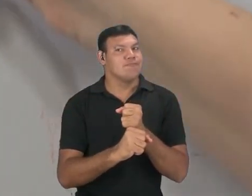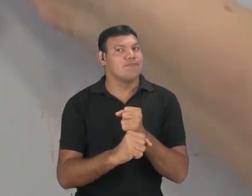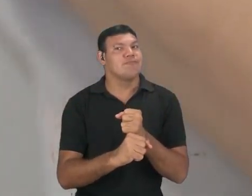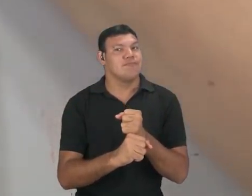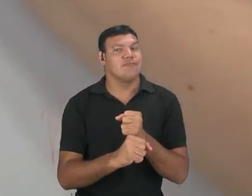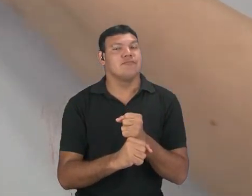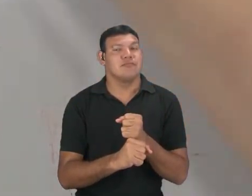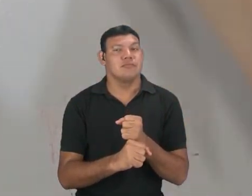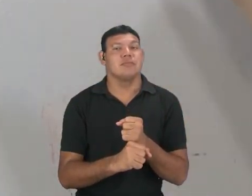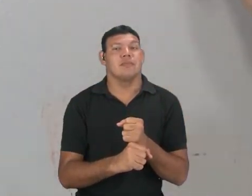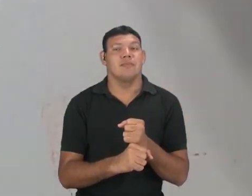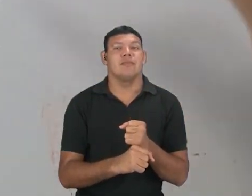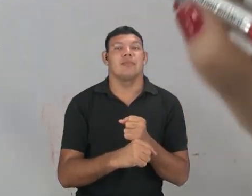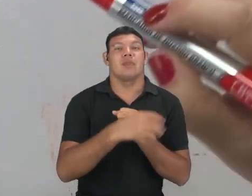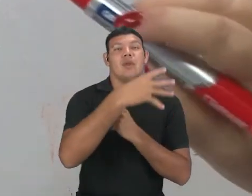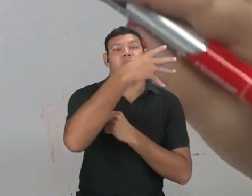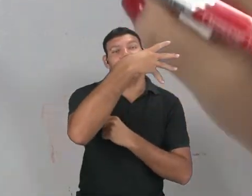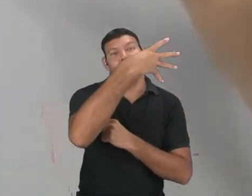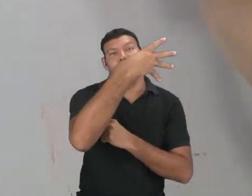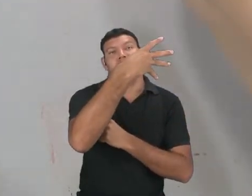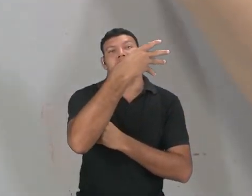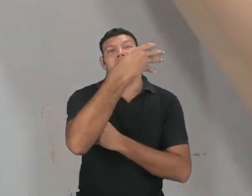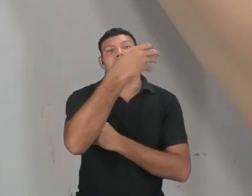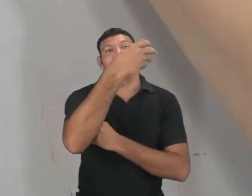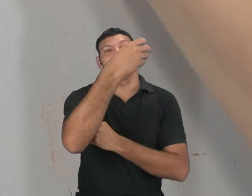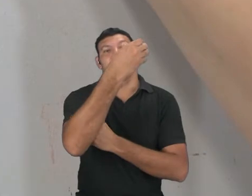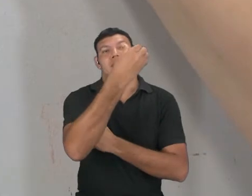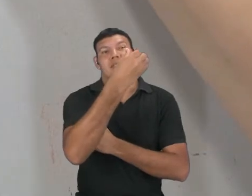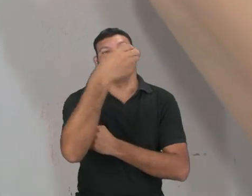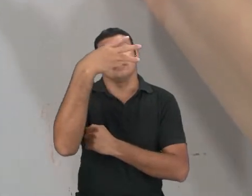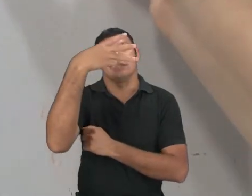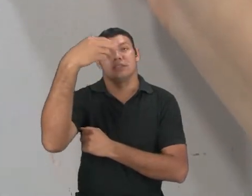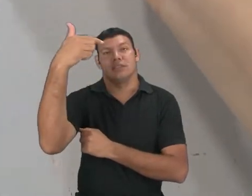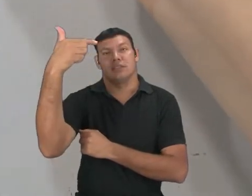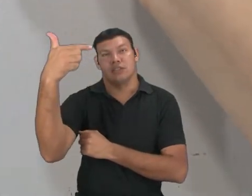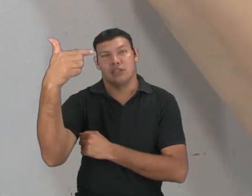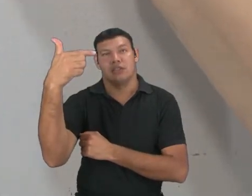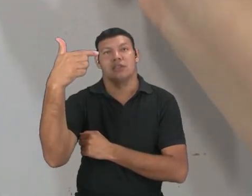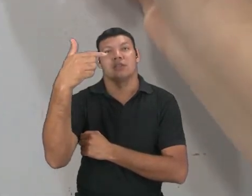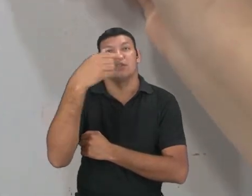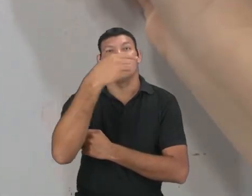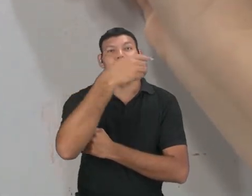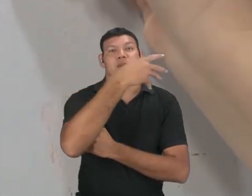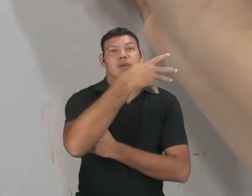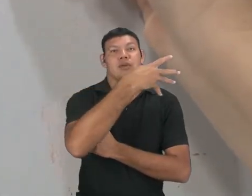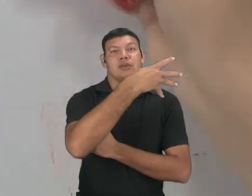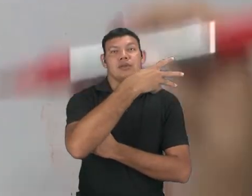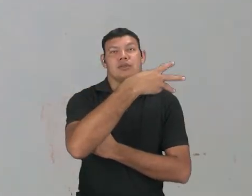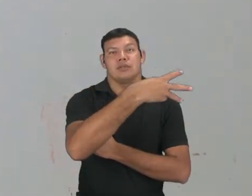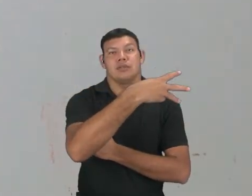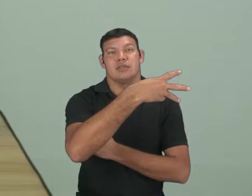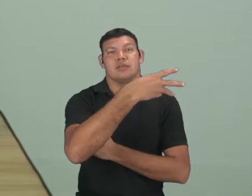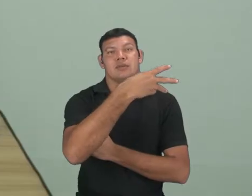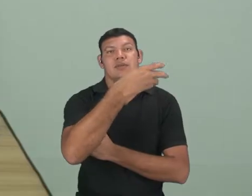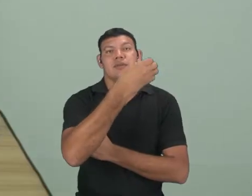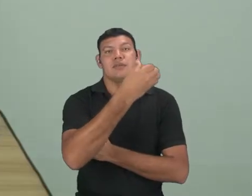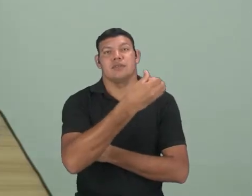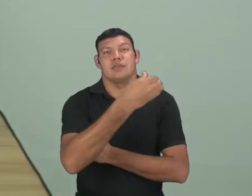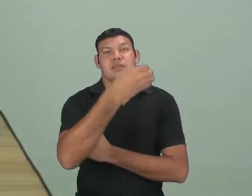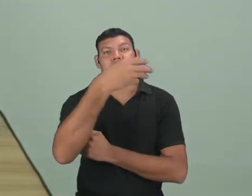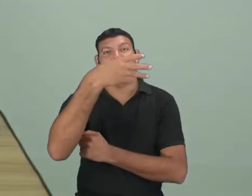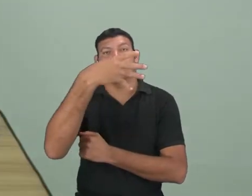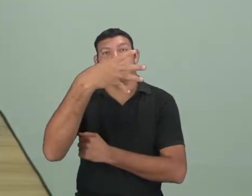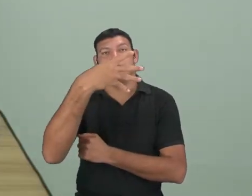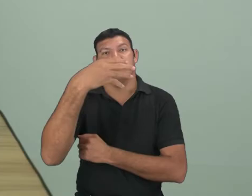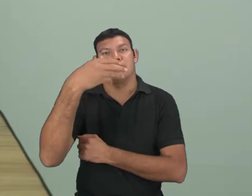sempre embaixo de números, unidade embaixo de unidade, né? Aqui nós temos 2. Tirar 3 de 2. Tem como